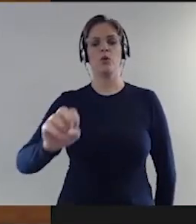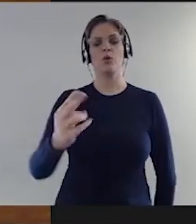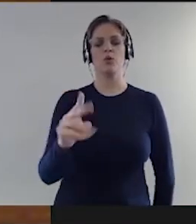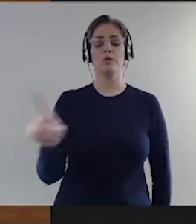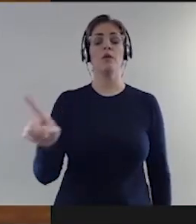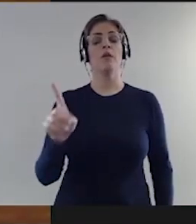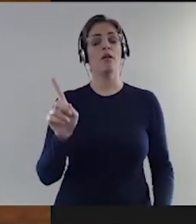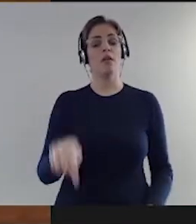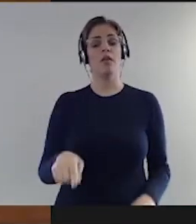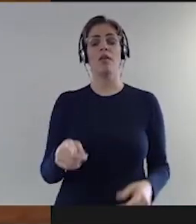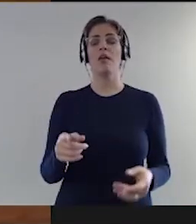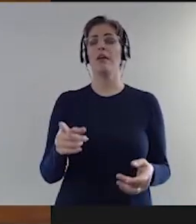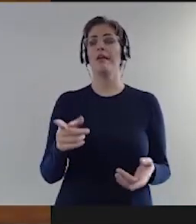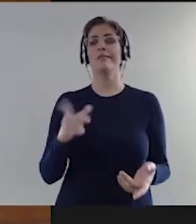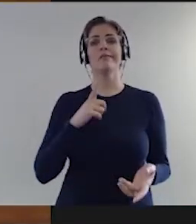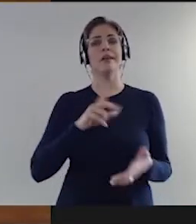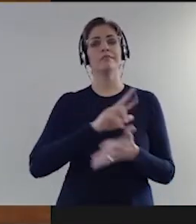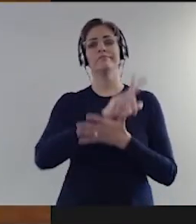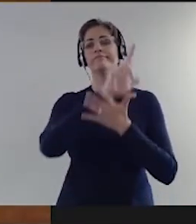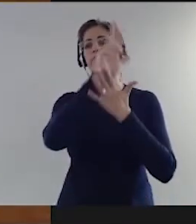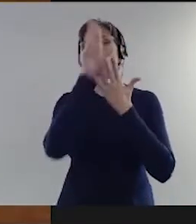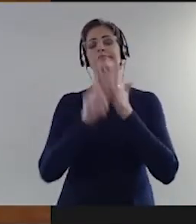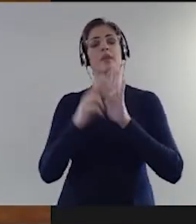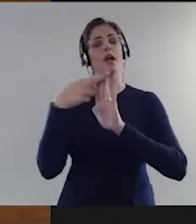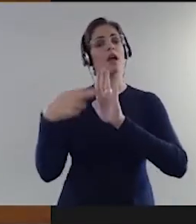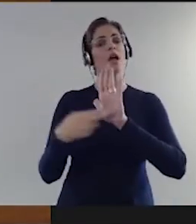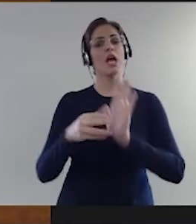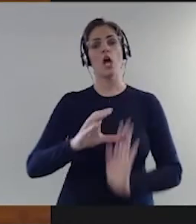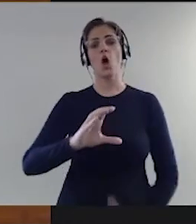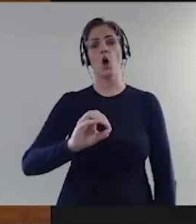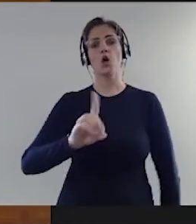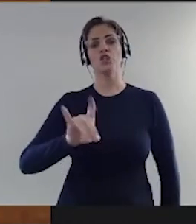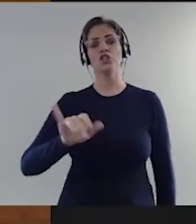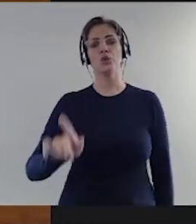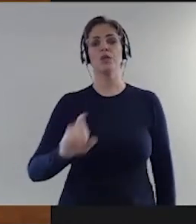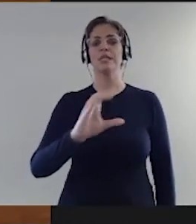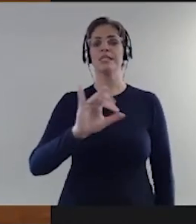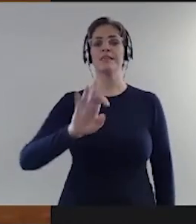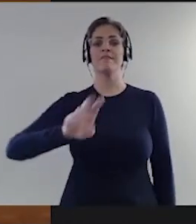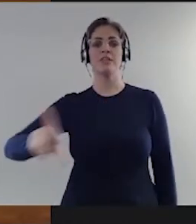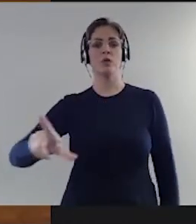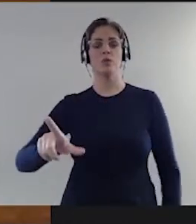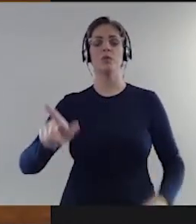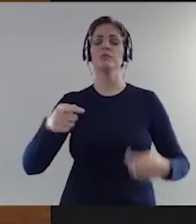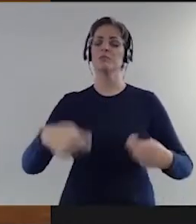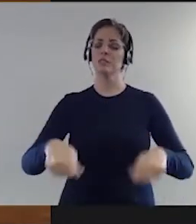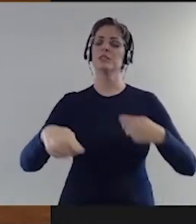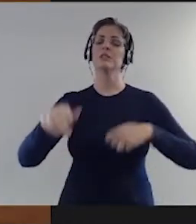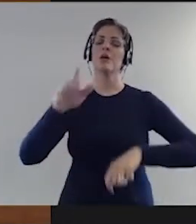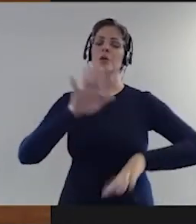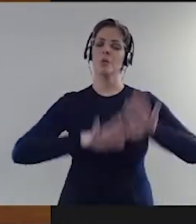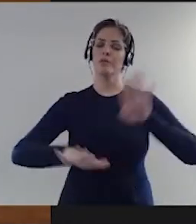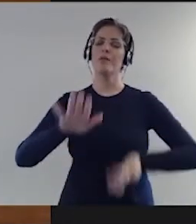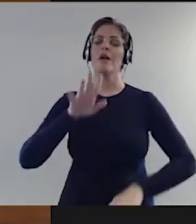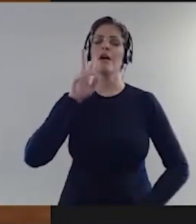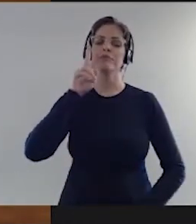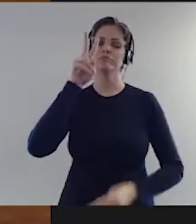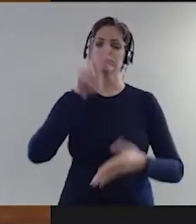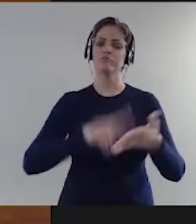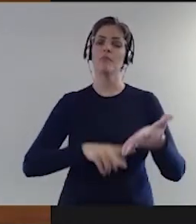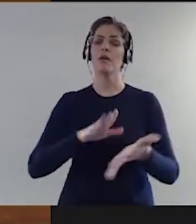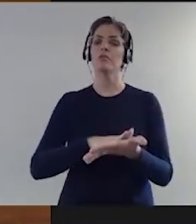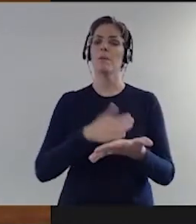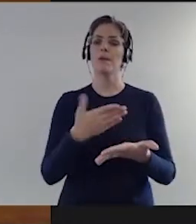por diversas regras do Código Civil que demandam uma cuidadosa interpretação